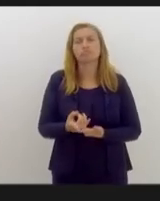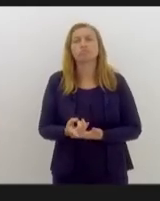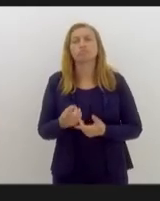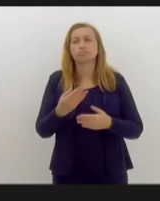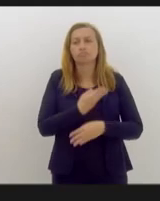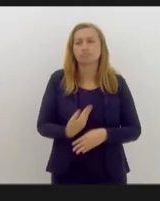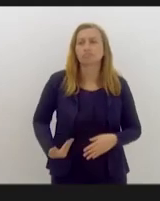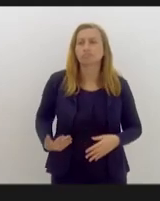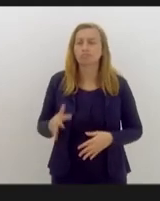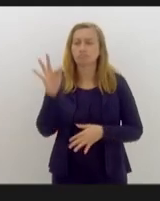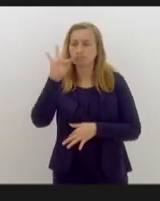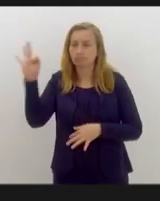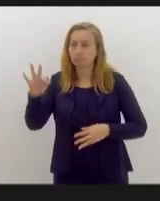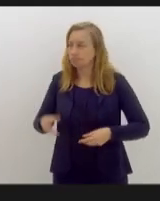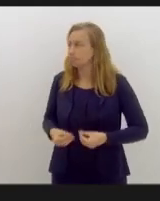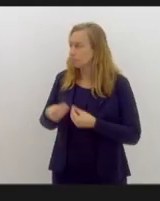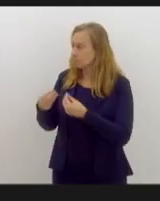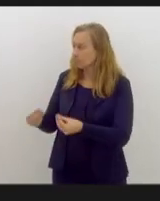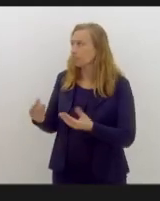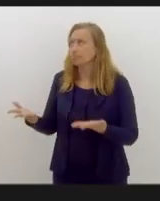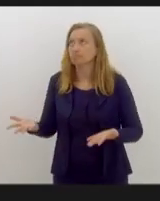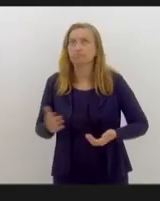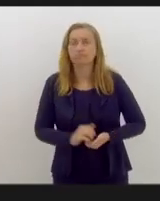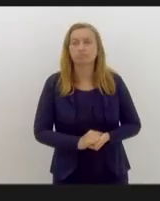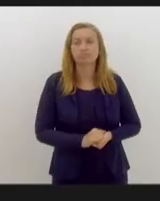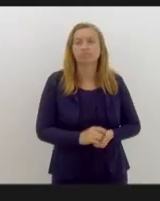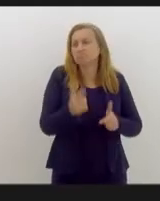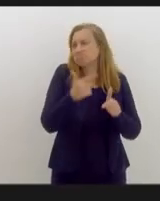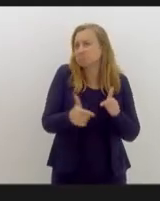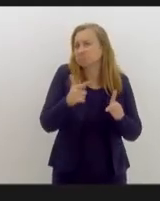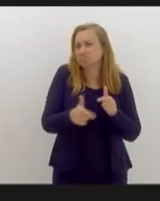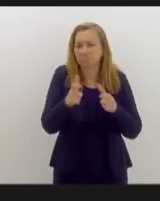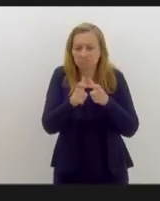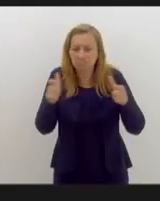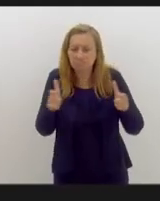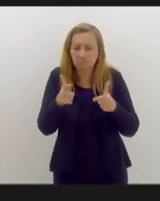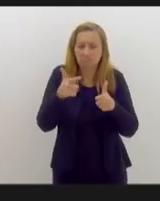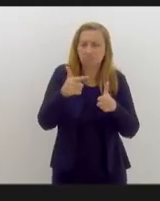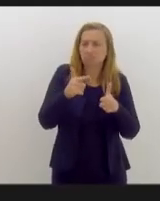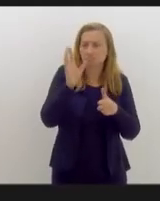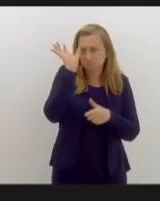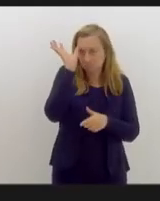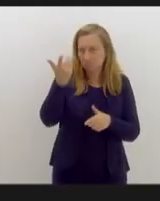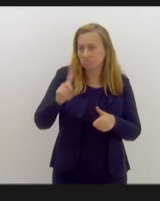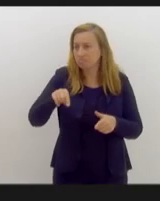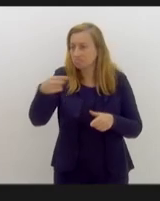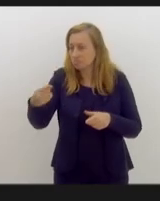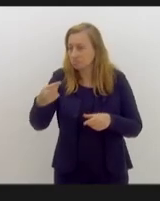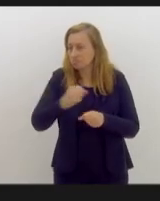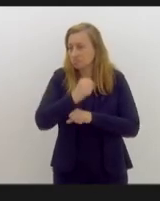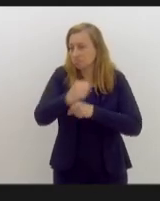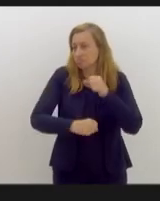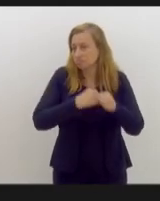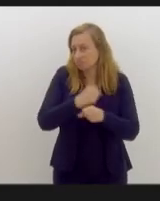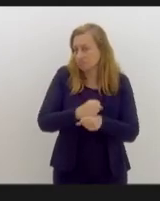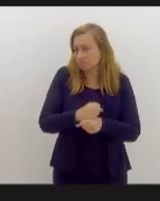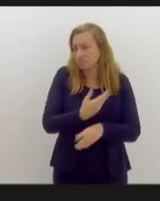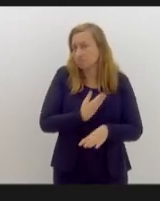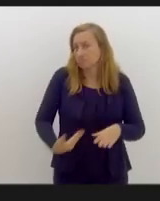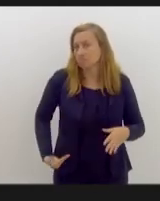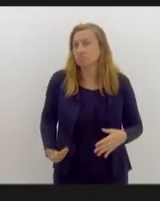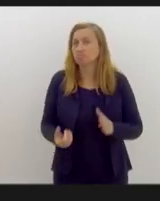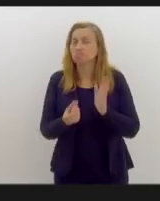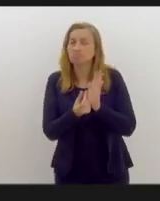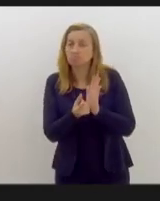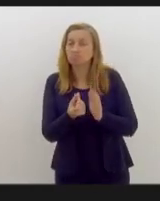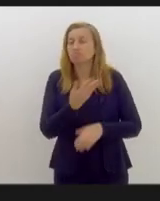está entregando, né, um problema muito grande para ser resolvido pelo próximo governo, né, em termos de contas públicas, e a